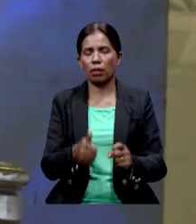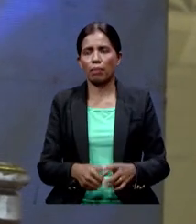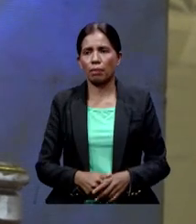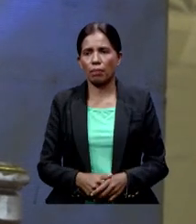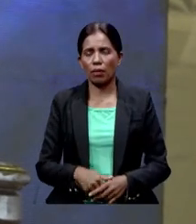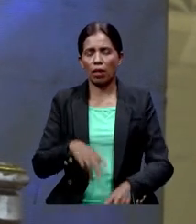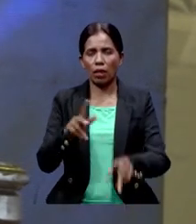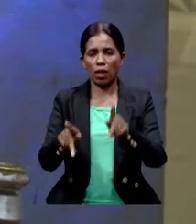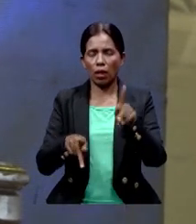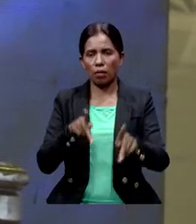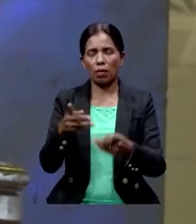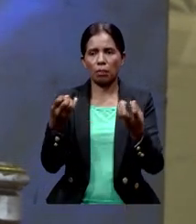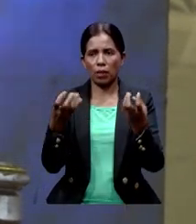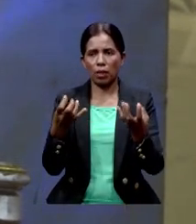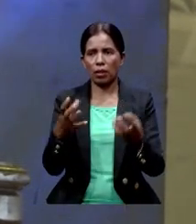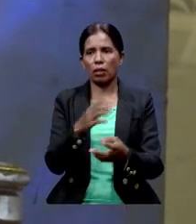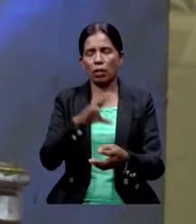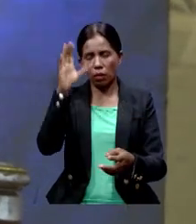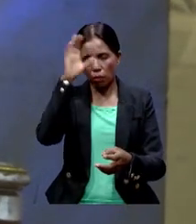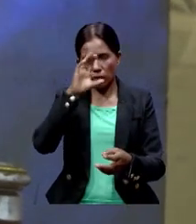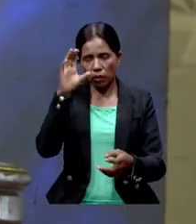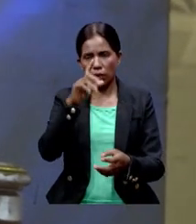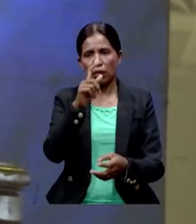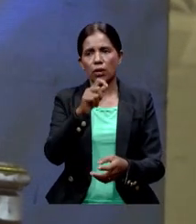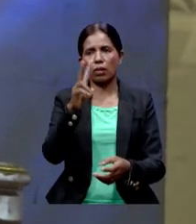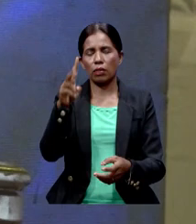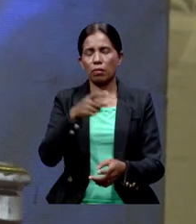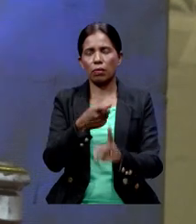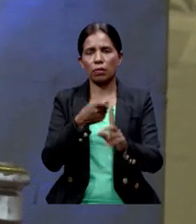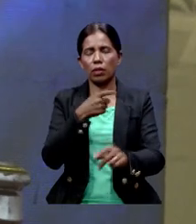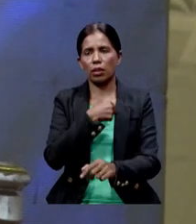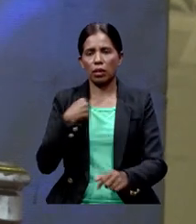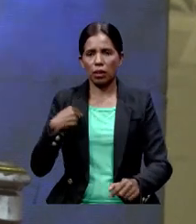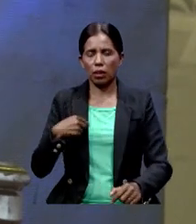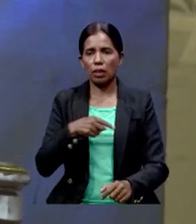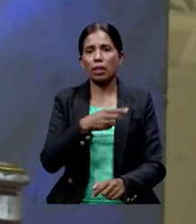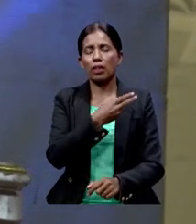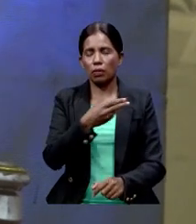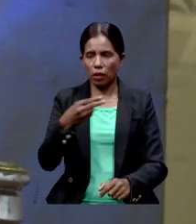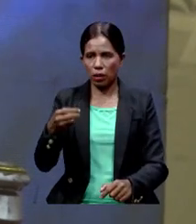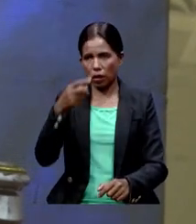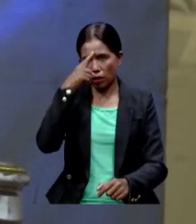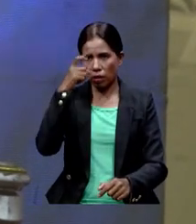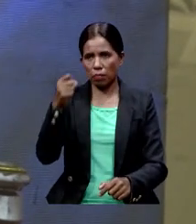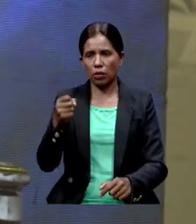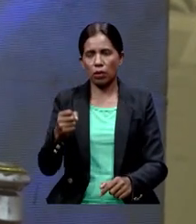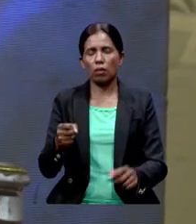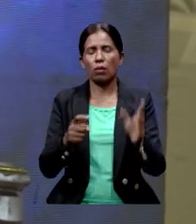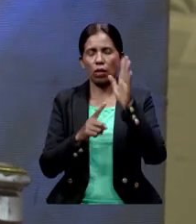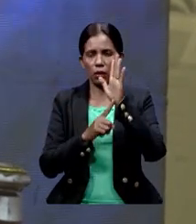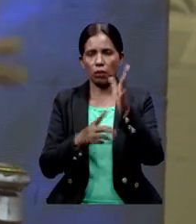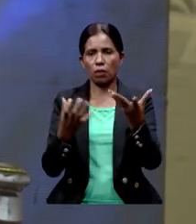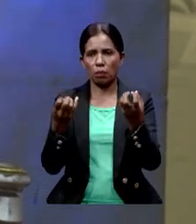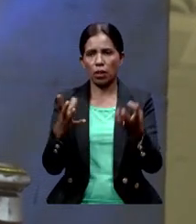É uma vara que liu uma boca, uma que televisões indonésias, também. Pô, botou eu